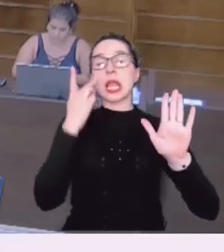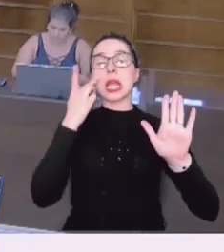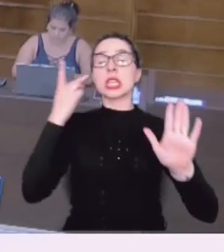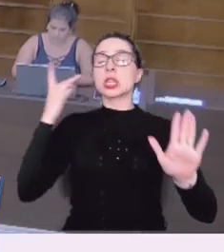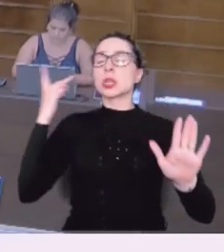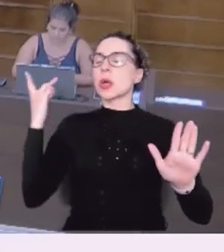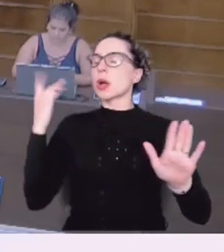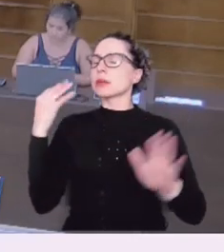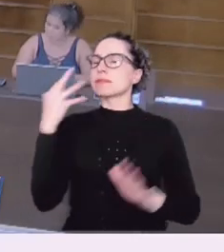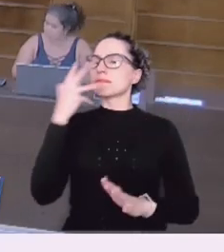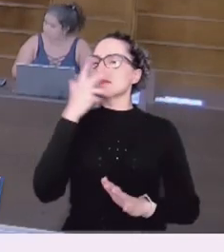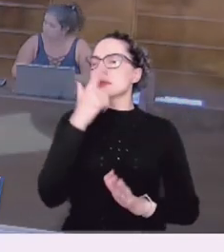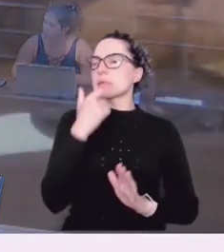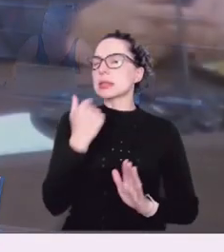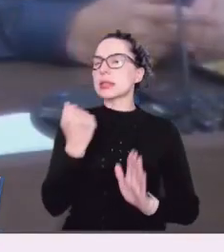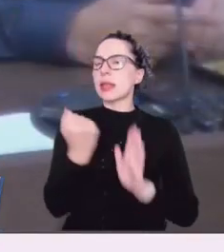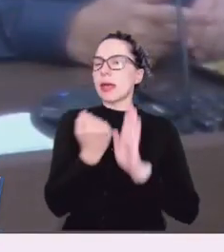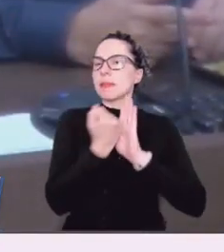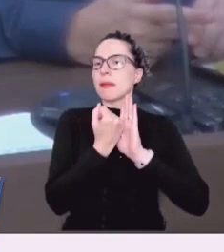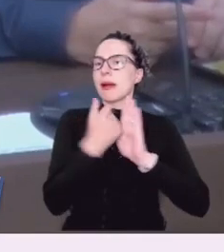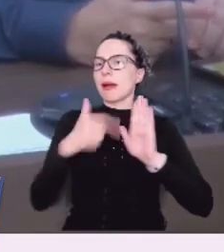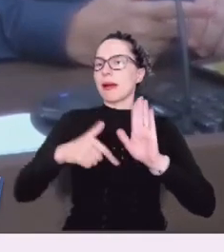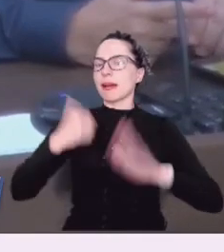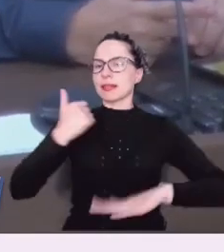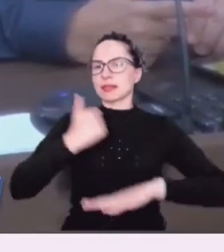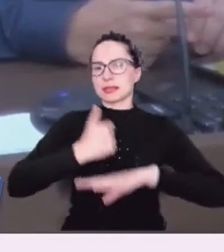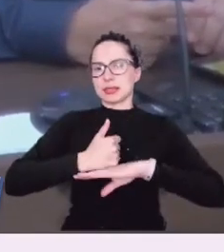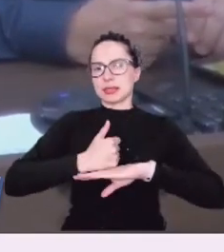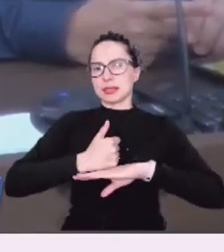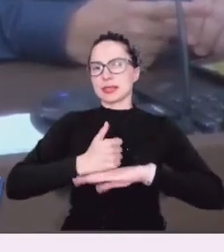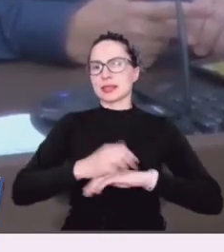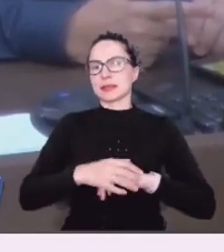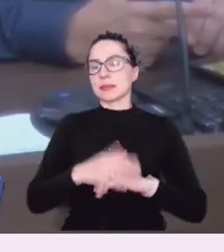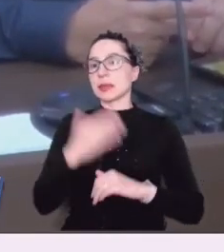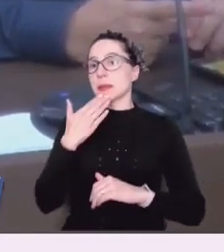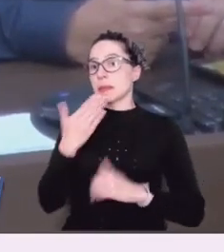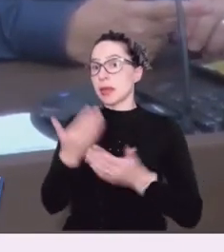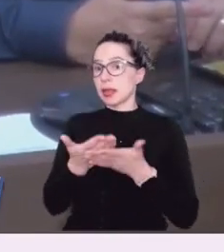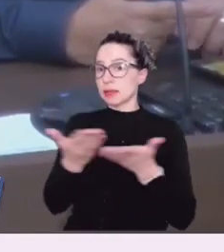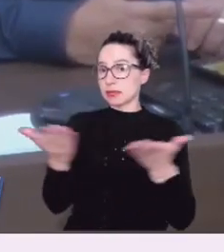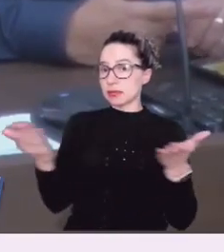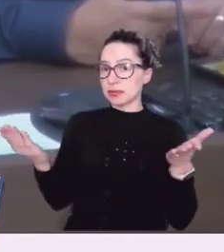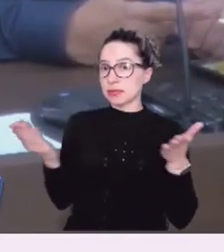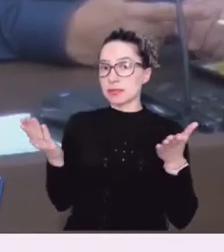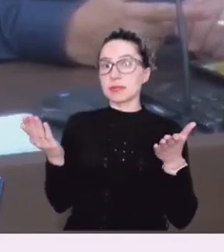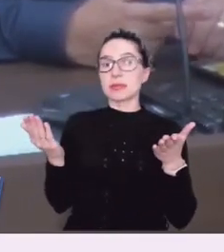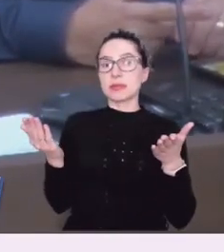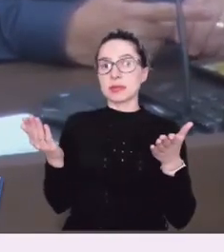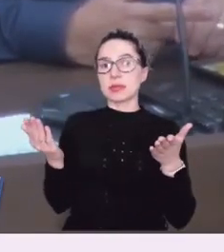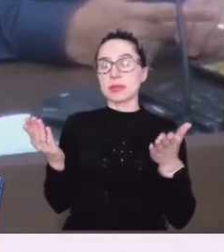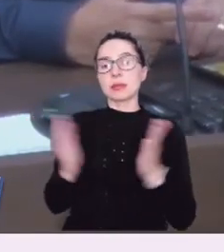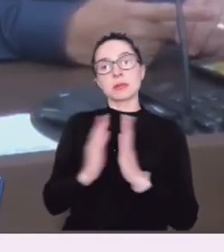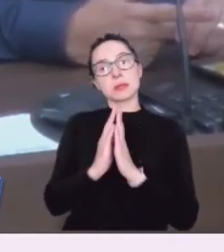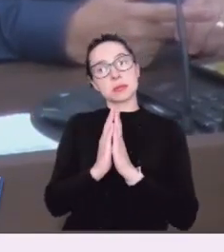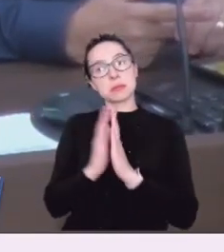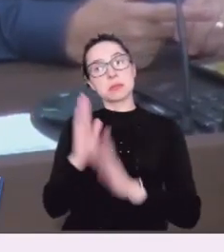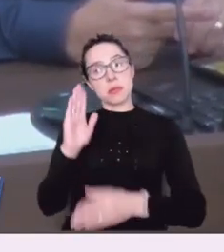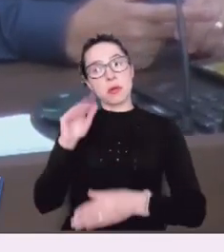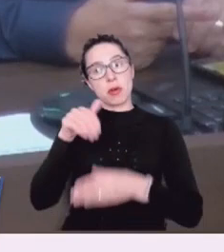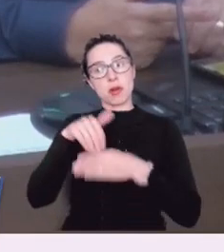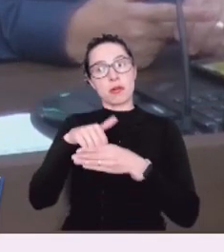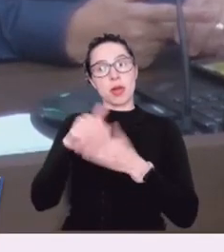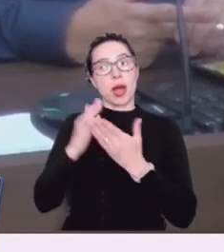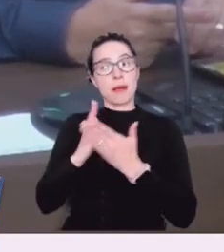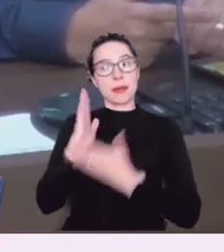um histórico brilhante aqui na cidade de Franca. E peço aos novos vereadores que nos dê esse voto e